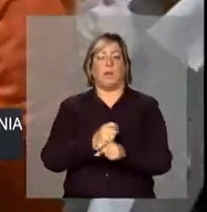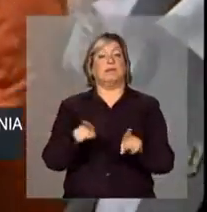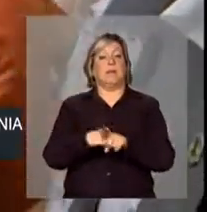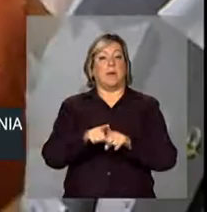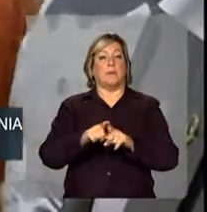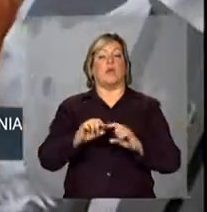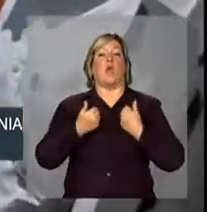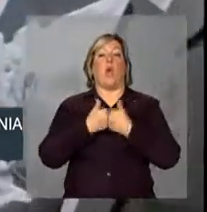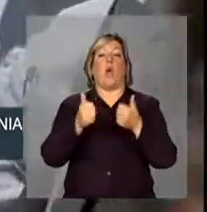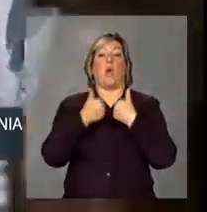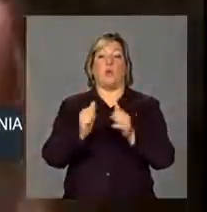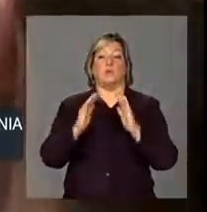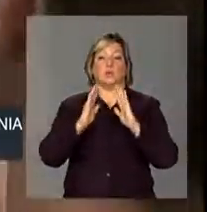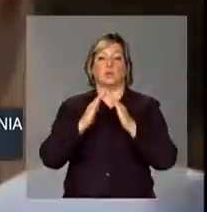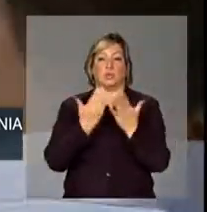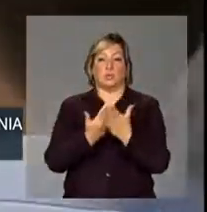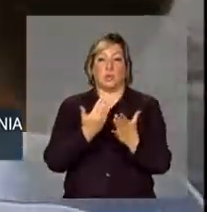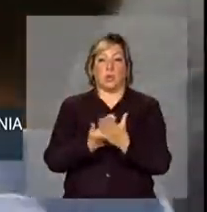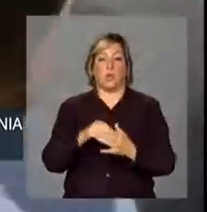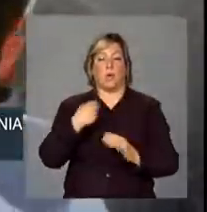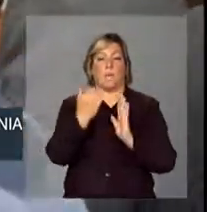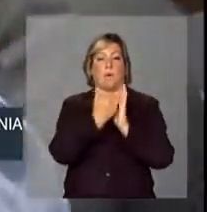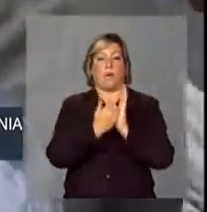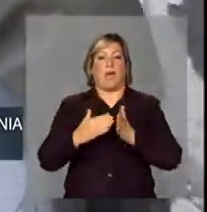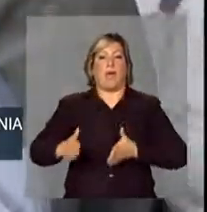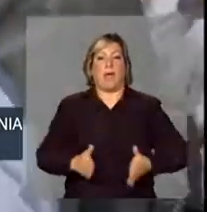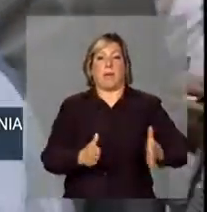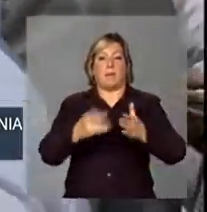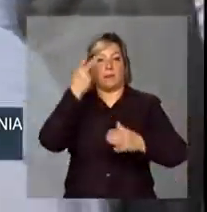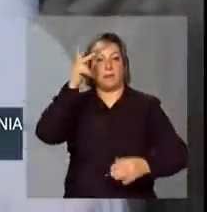escolares do programa Caminho da